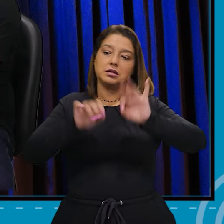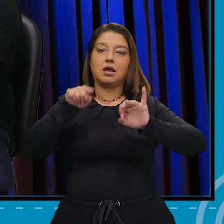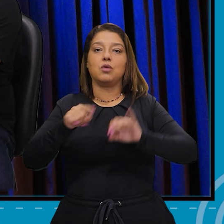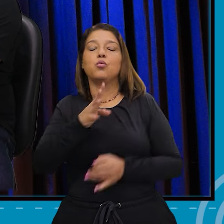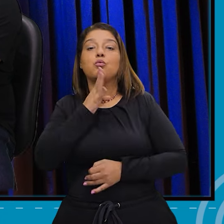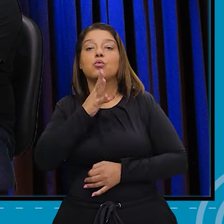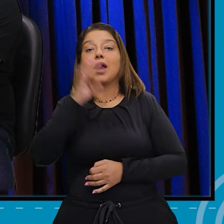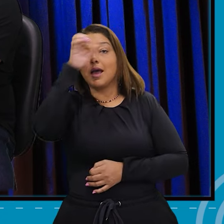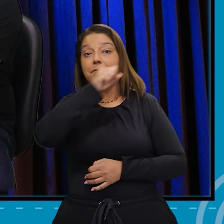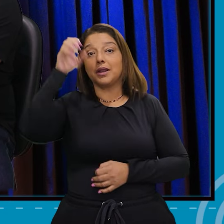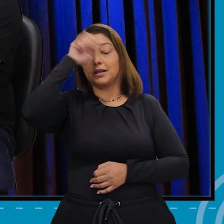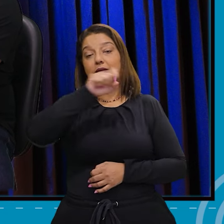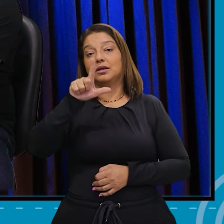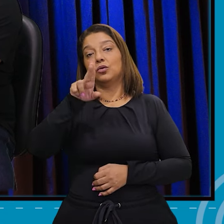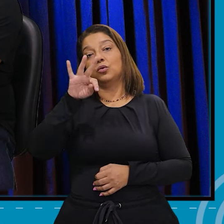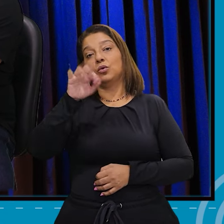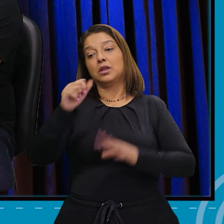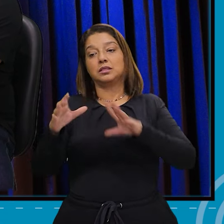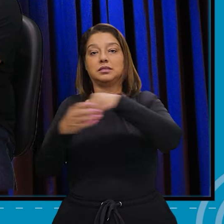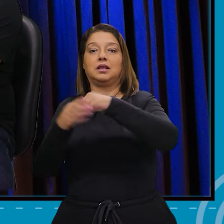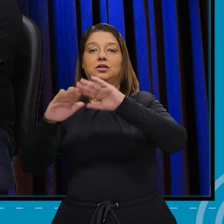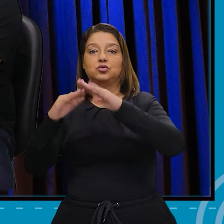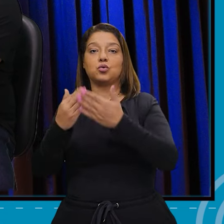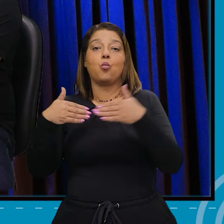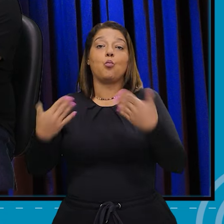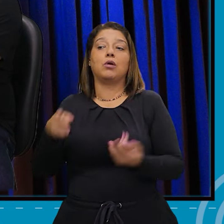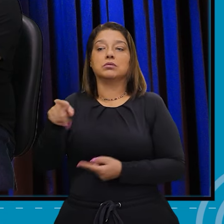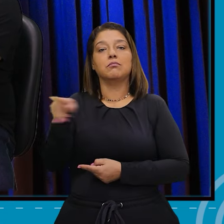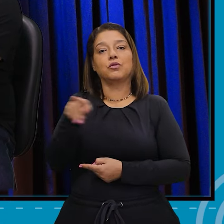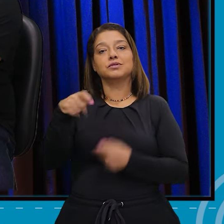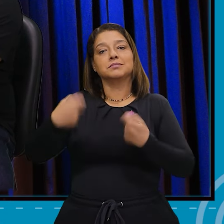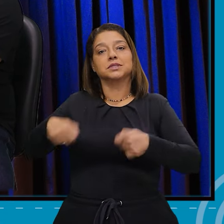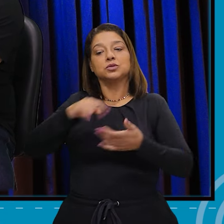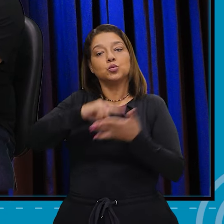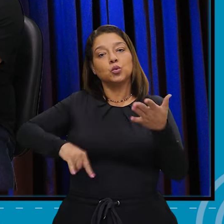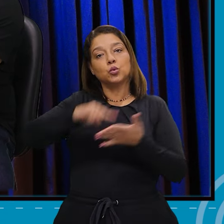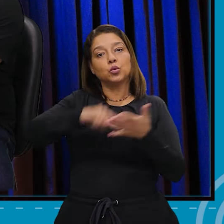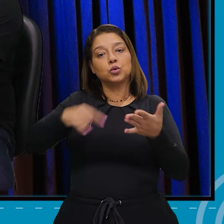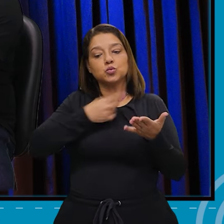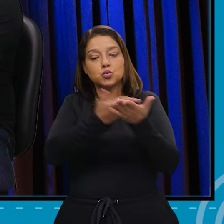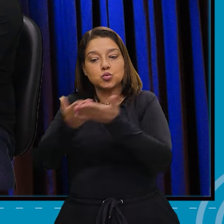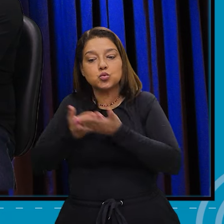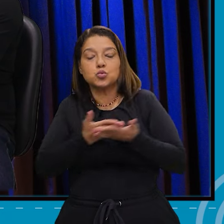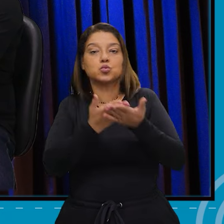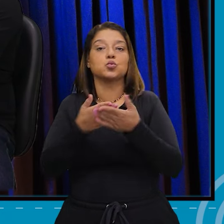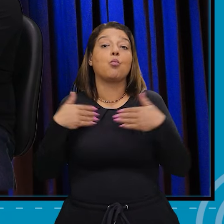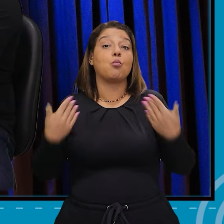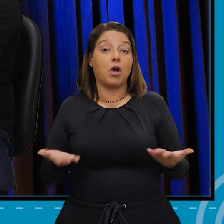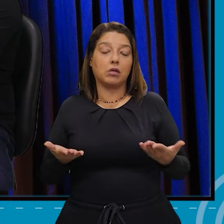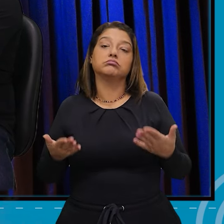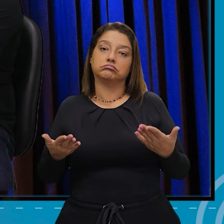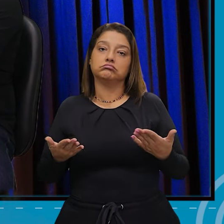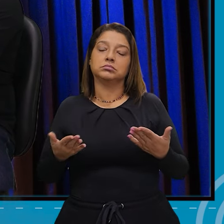dentro da escola. E aí a gente tem que falar um pouco dos princípios curriculares que o professor precisa ter para alcançar isso,